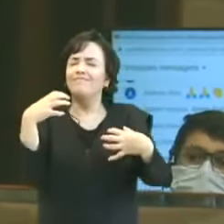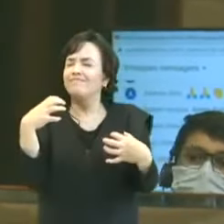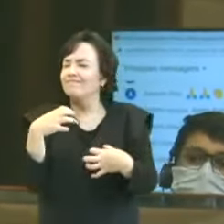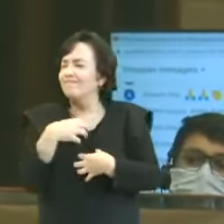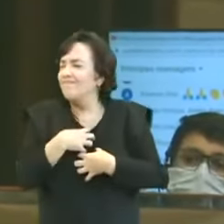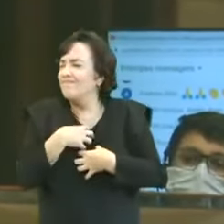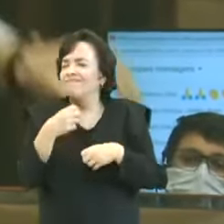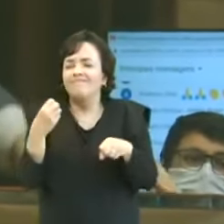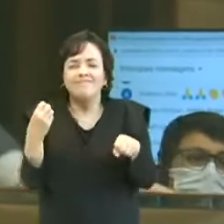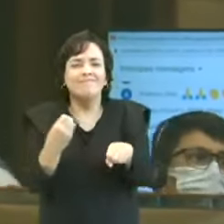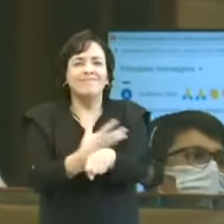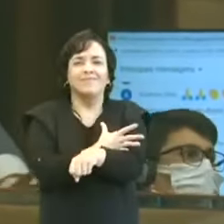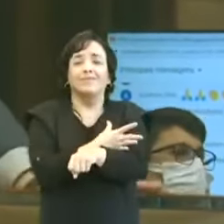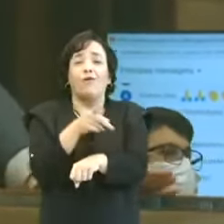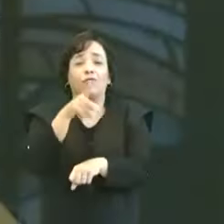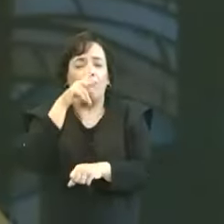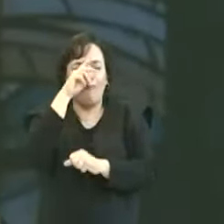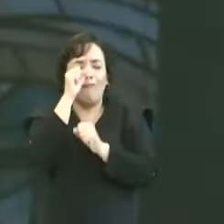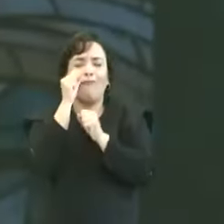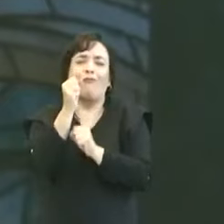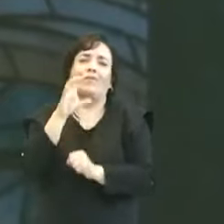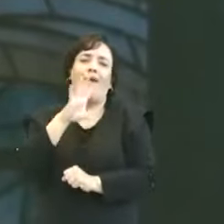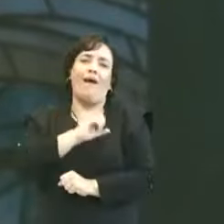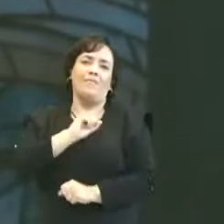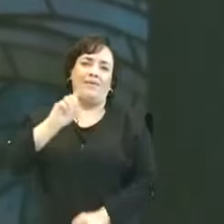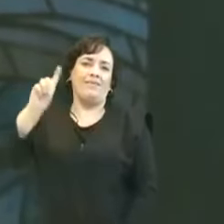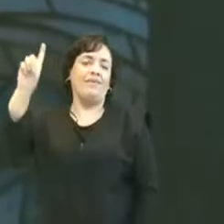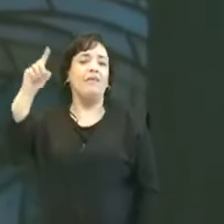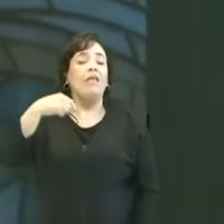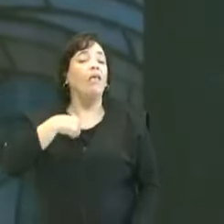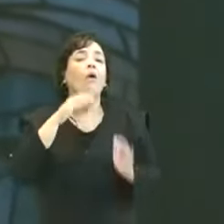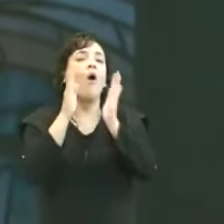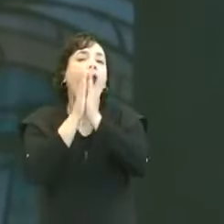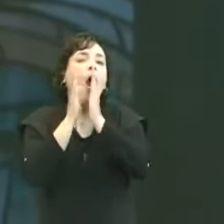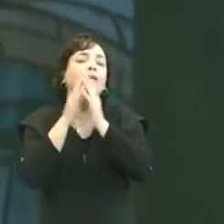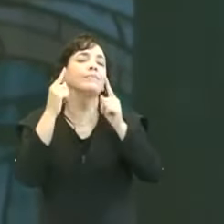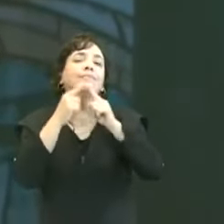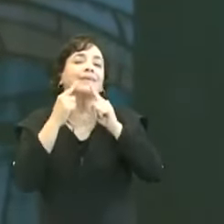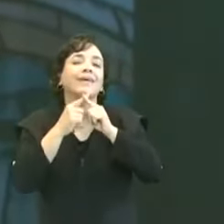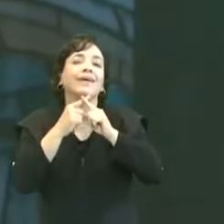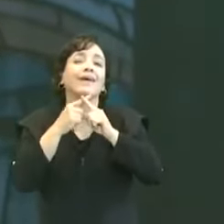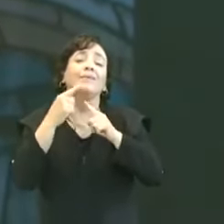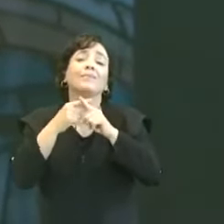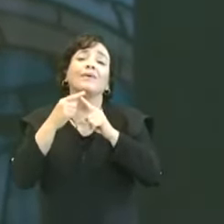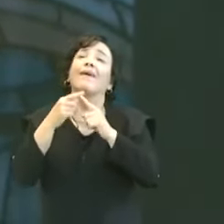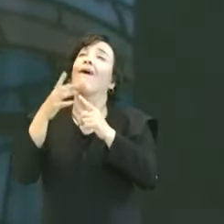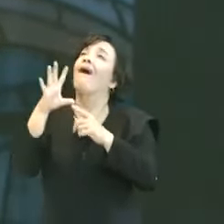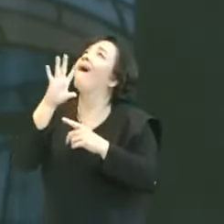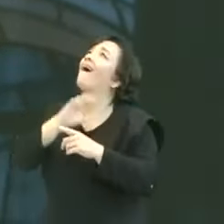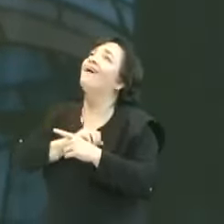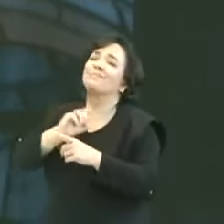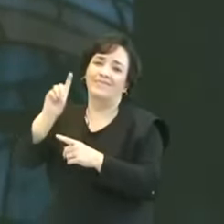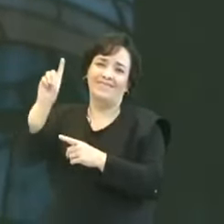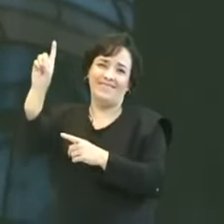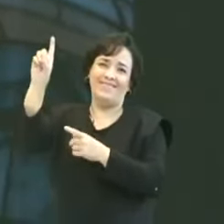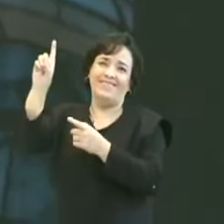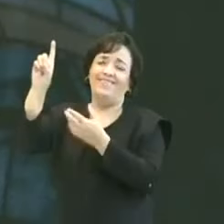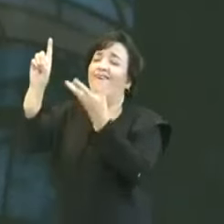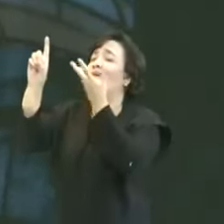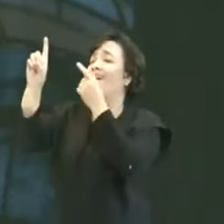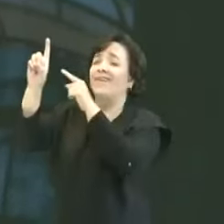as tuas forças. Por que eu oro sempre? Porque eu amo. Eu amo ouvir Deus. Eu amo a presença